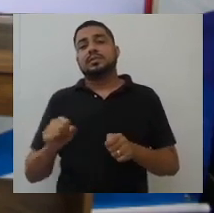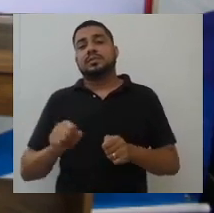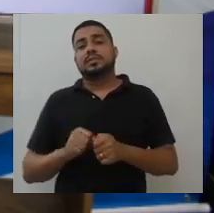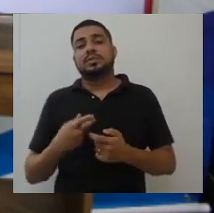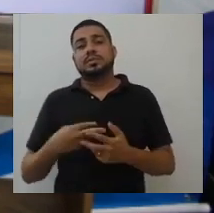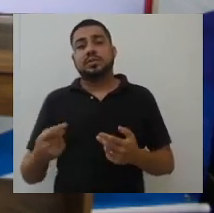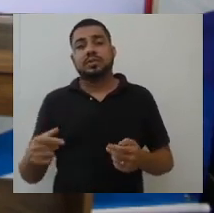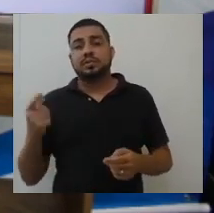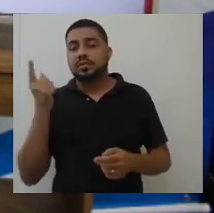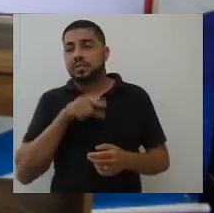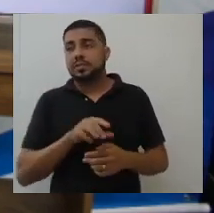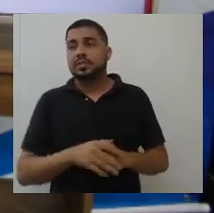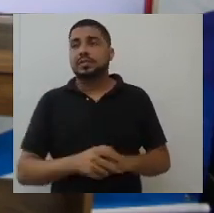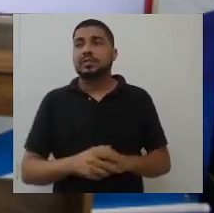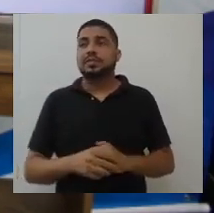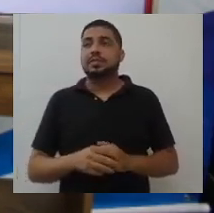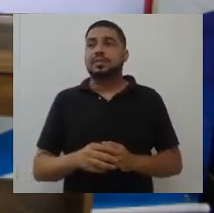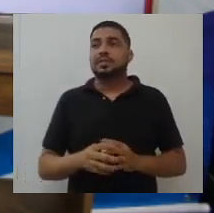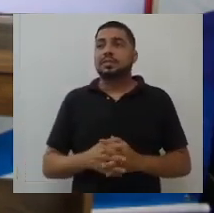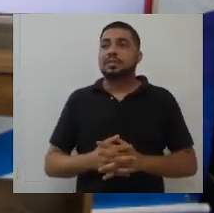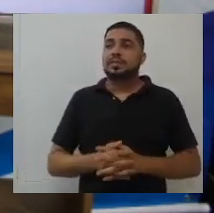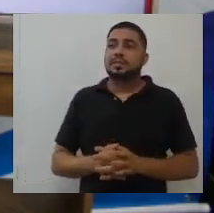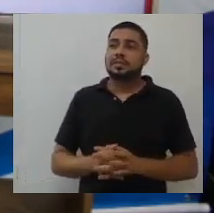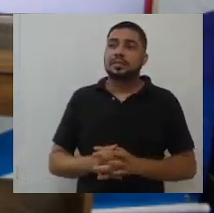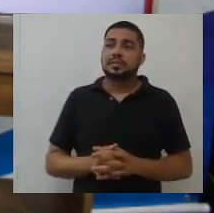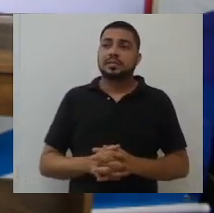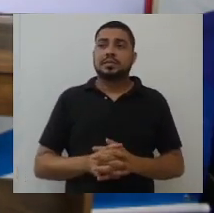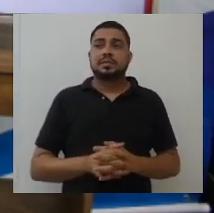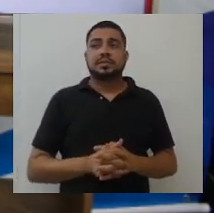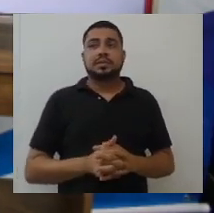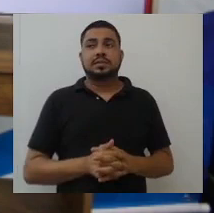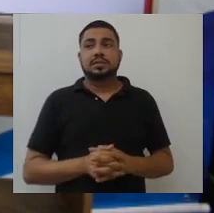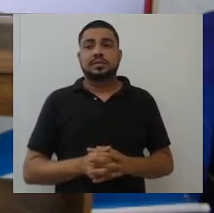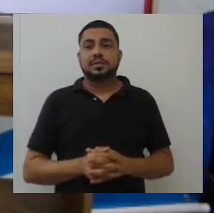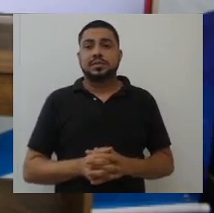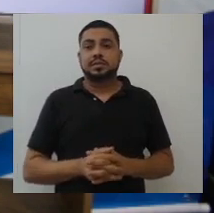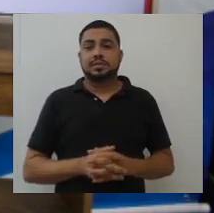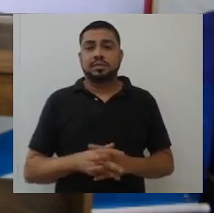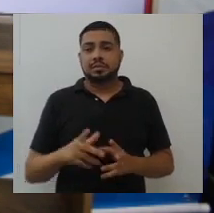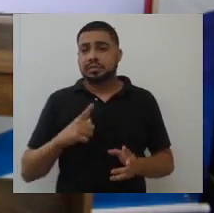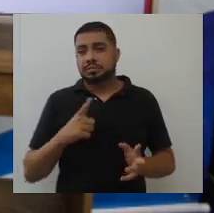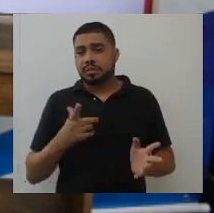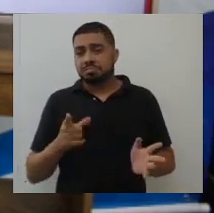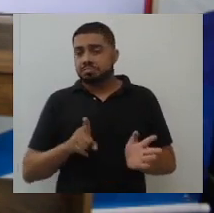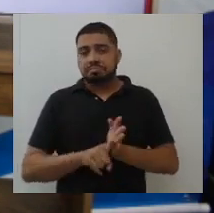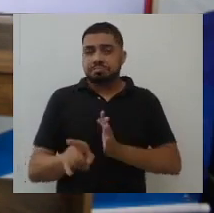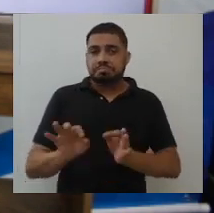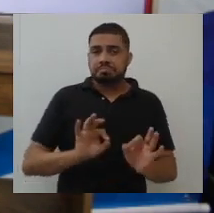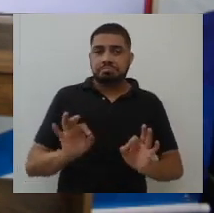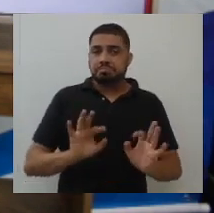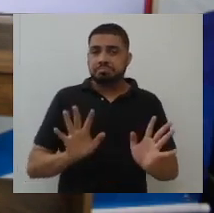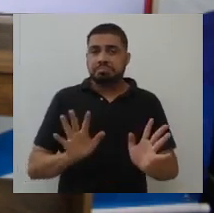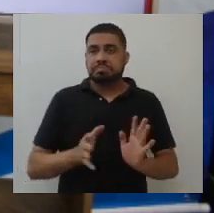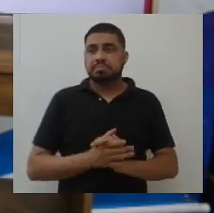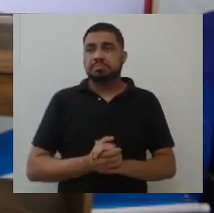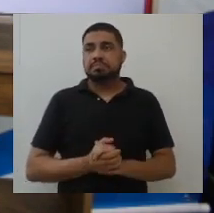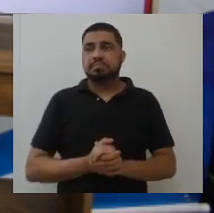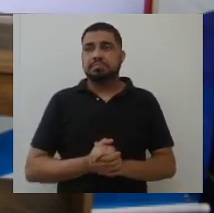estão acontecendo no momento. Beleza? Próxima. No more questions, nenhuma pergunta